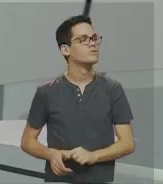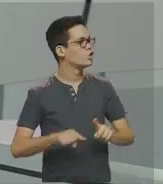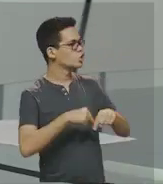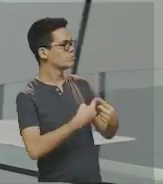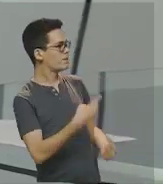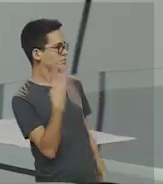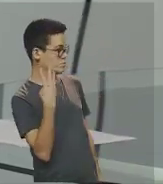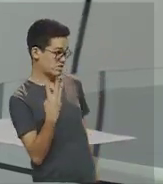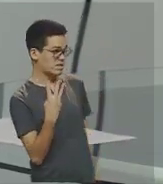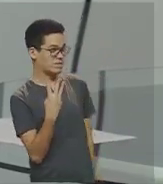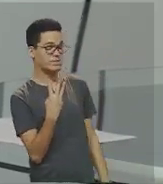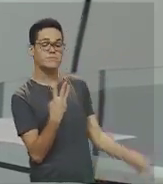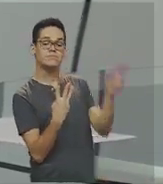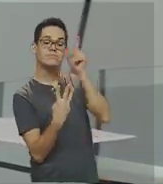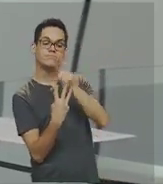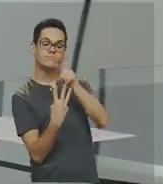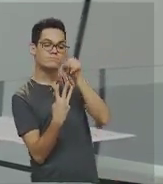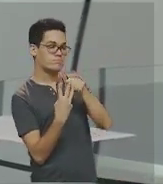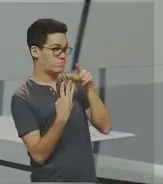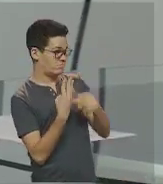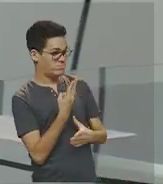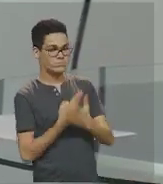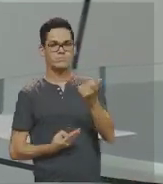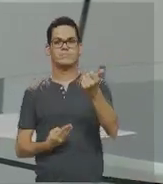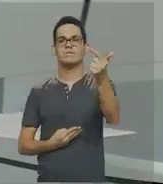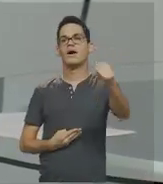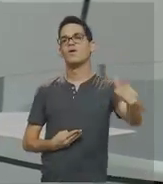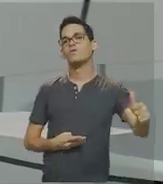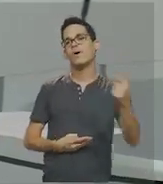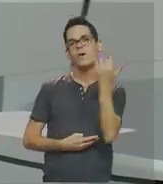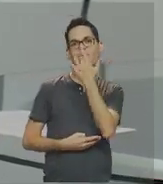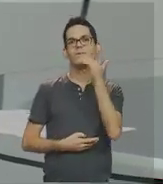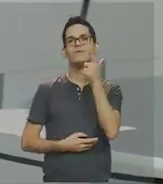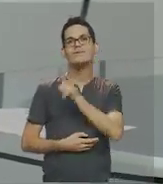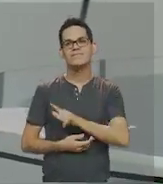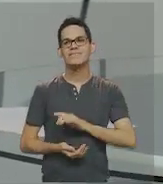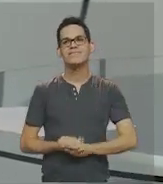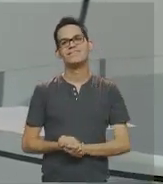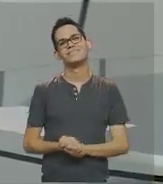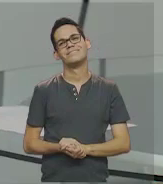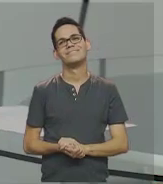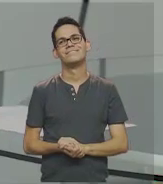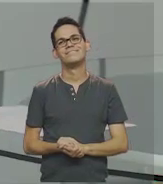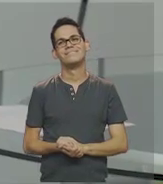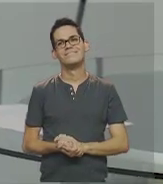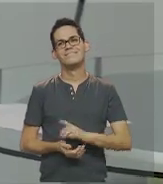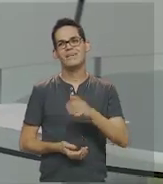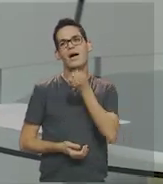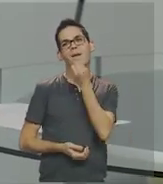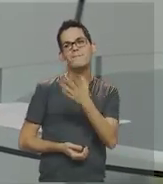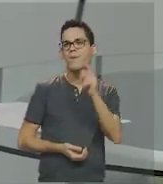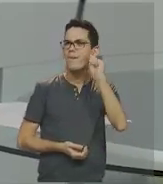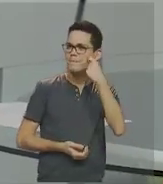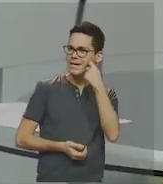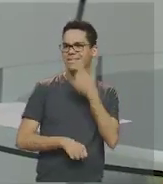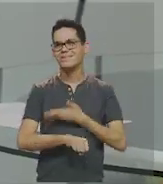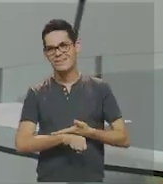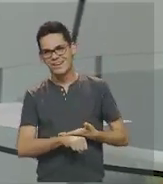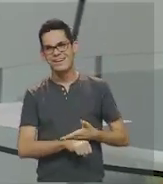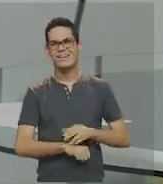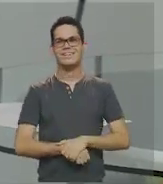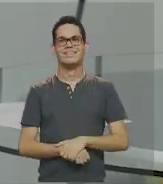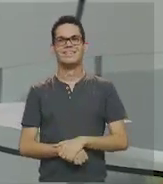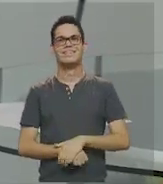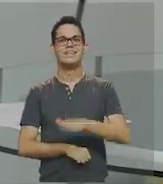empresto 3. Dos 3, você consegue fazer todas as outras. É bom ter o preto e o branco. Como eu